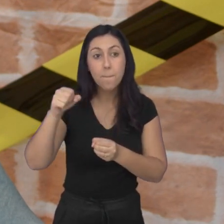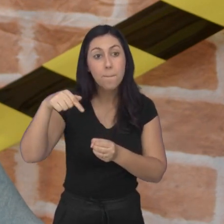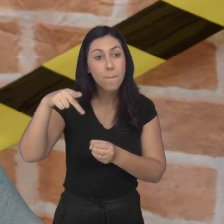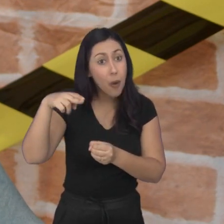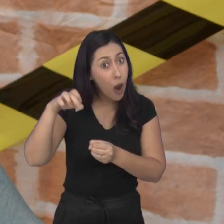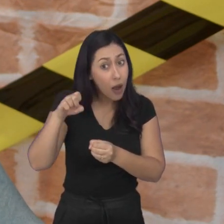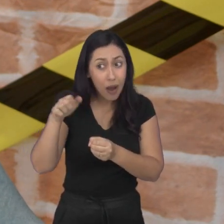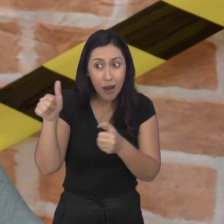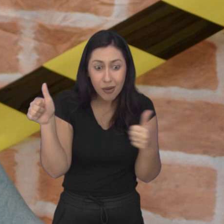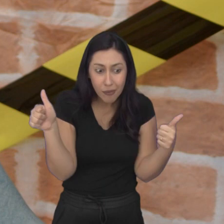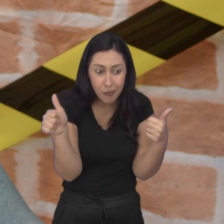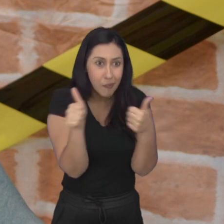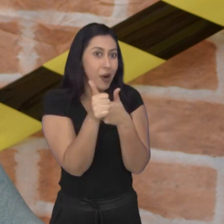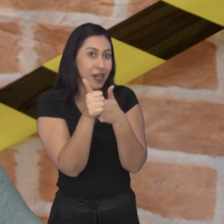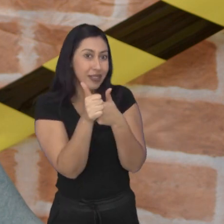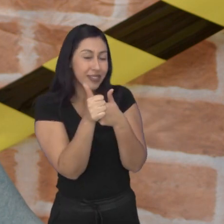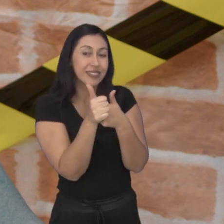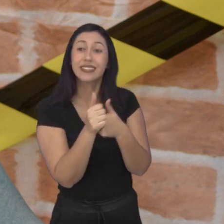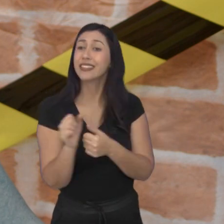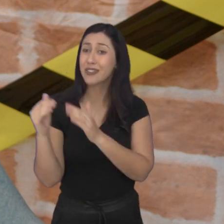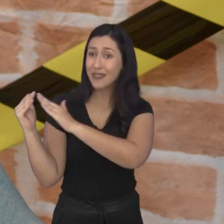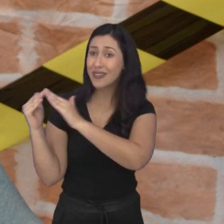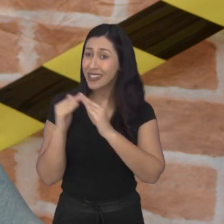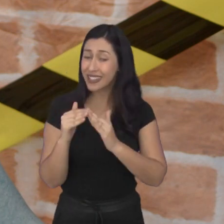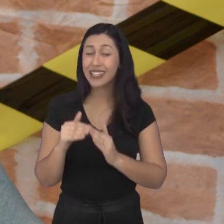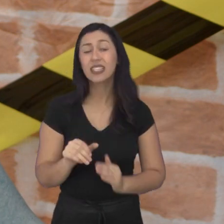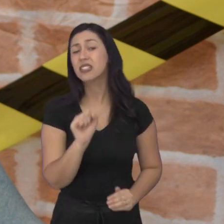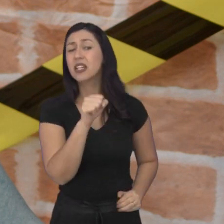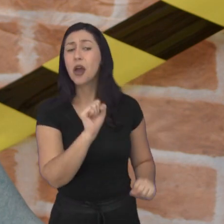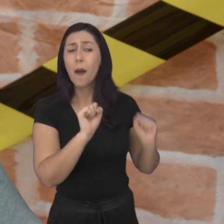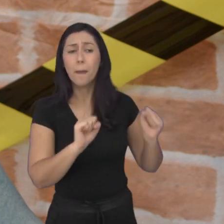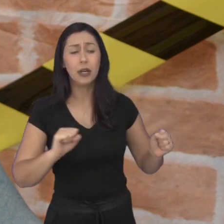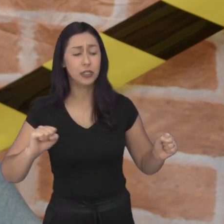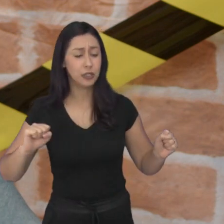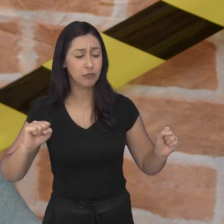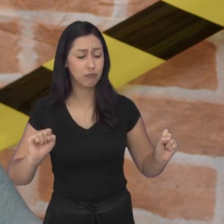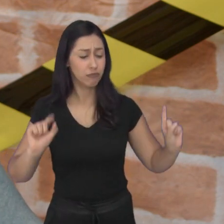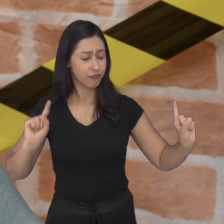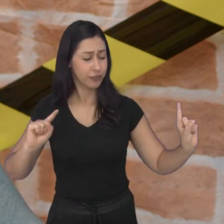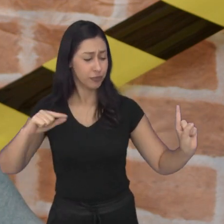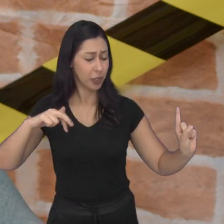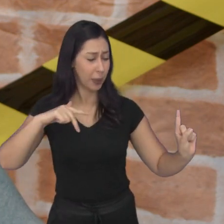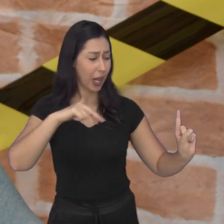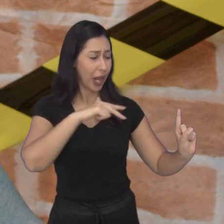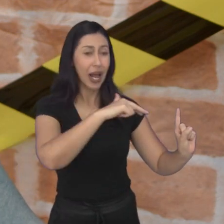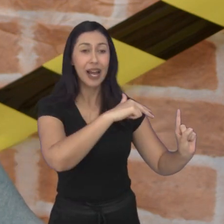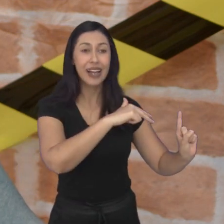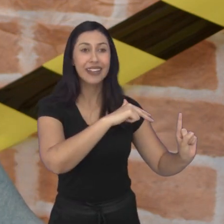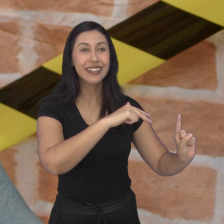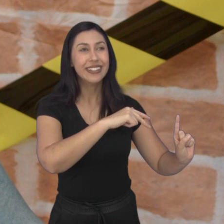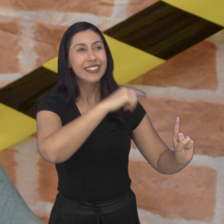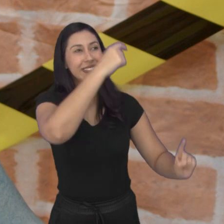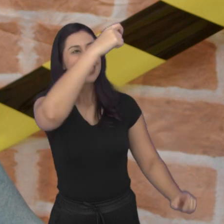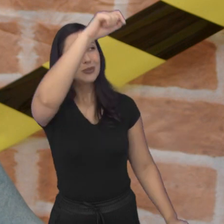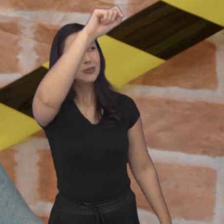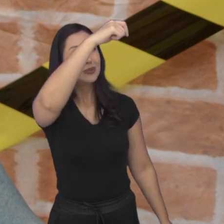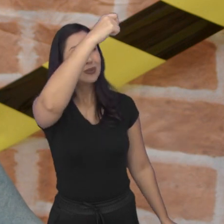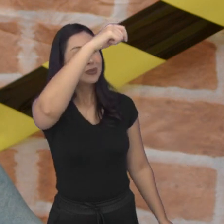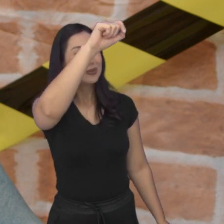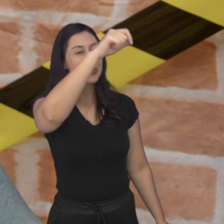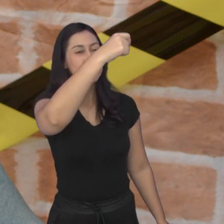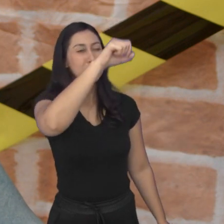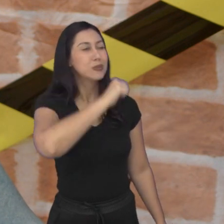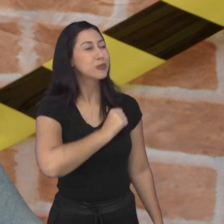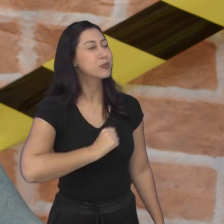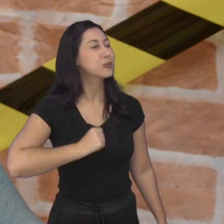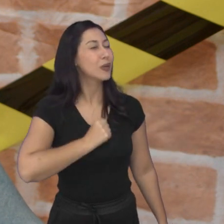2 palitos para você ir de um lugar para o outro. É, bairro vizinho, né? Assim, você pode ir andando. Os sinos do satélite me enchem de saudade, foi pensando